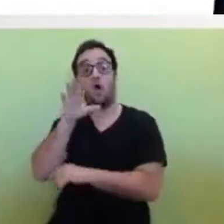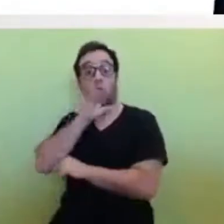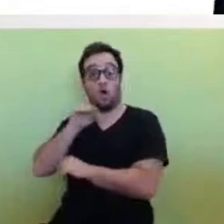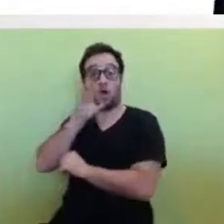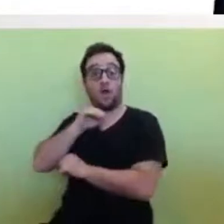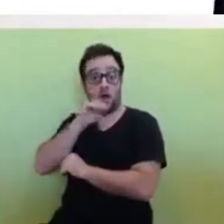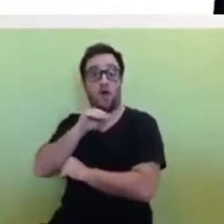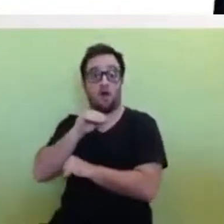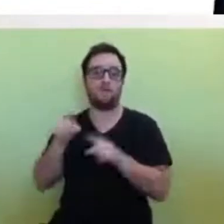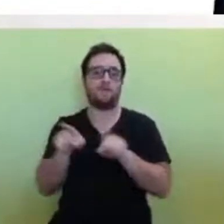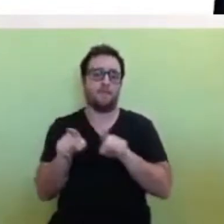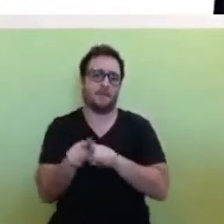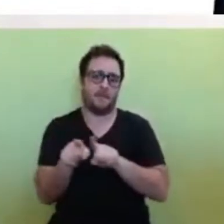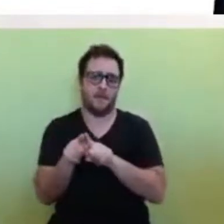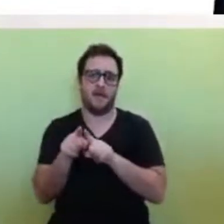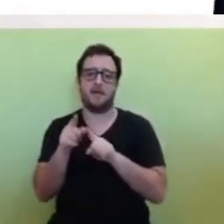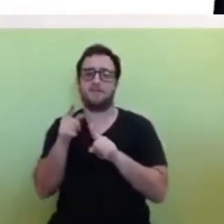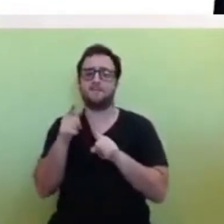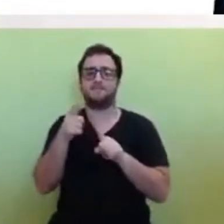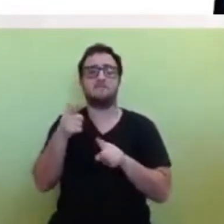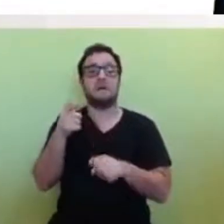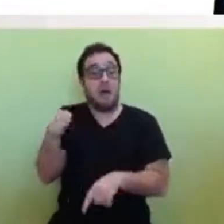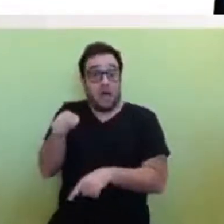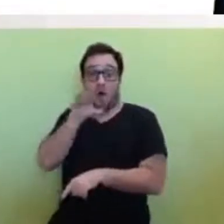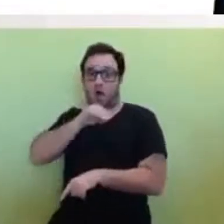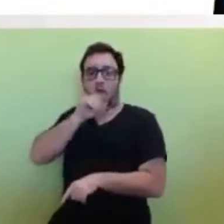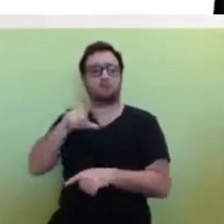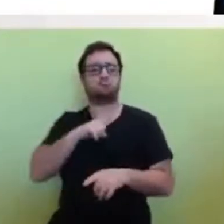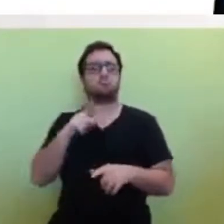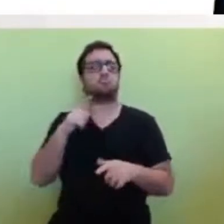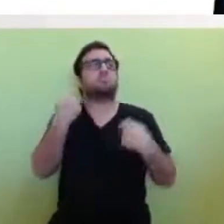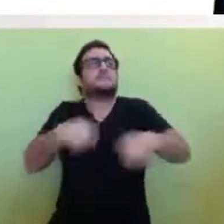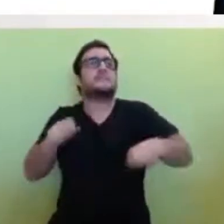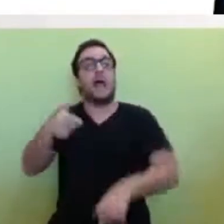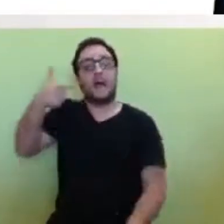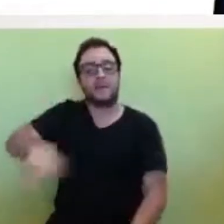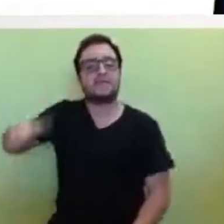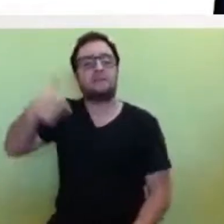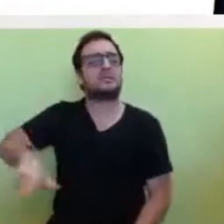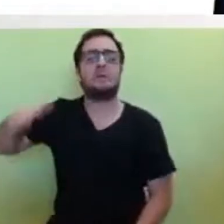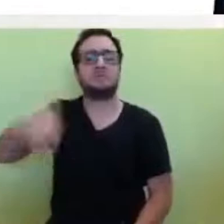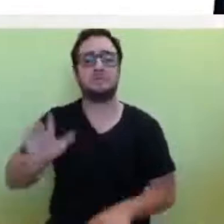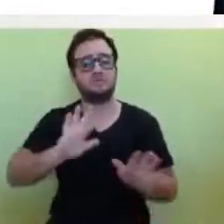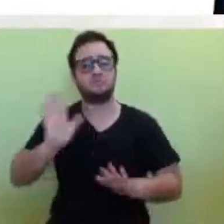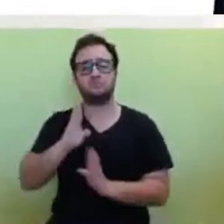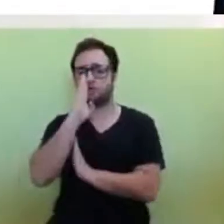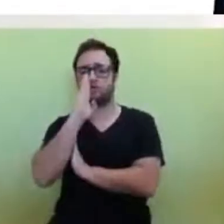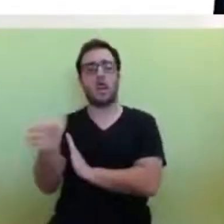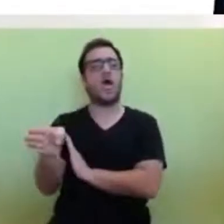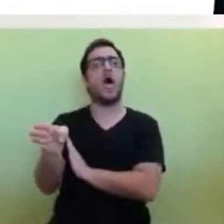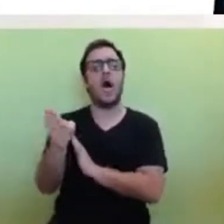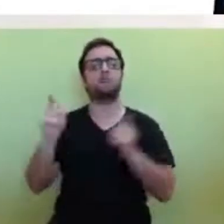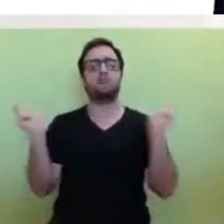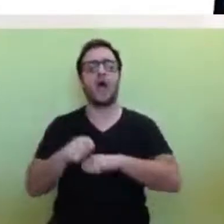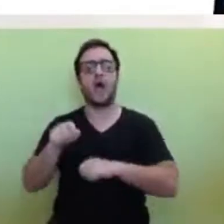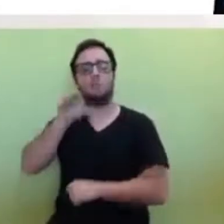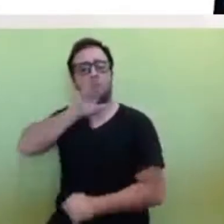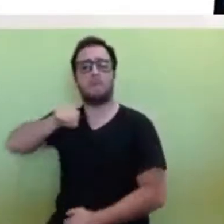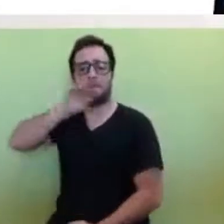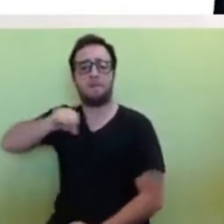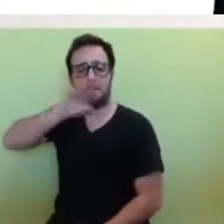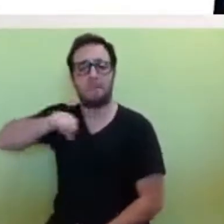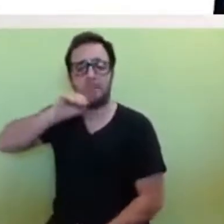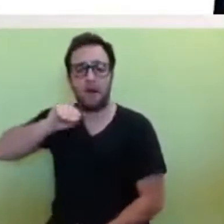E isso não é considerado errado, né? Eu posso falar e repetir as coisas